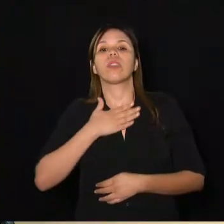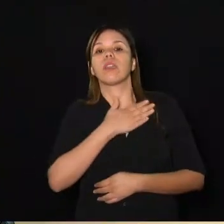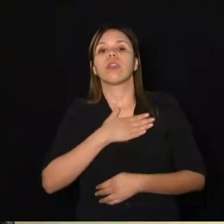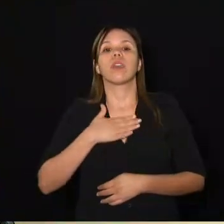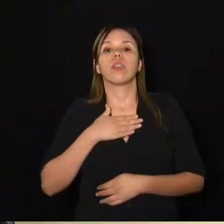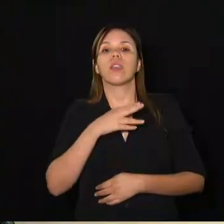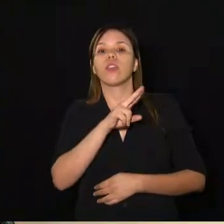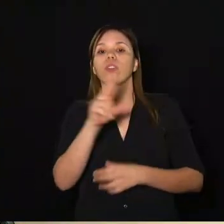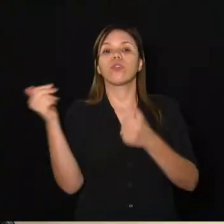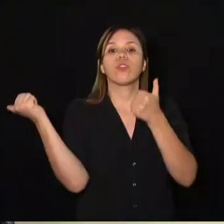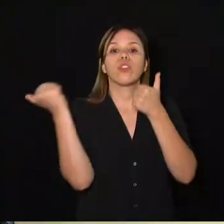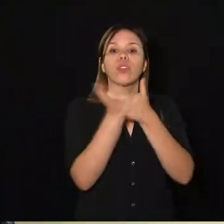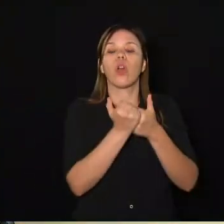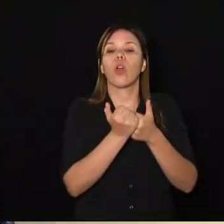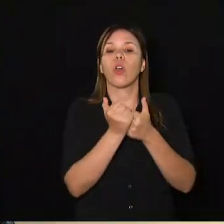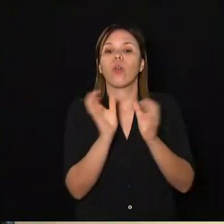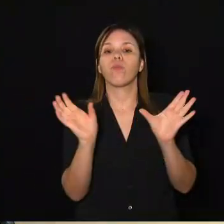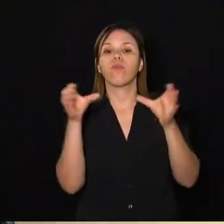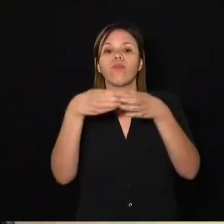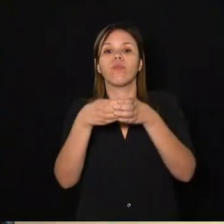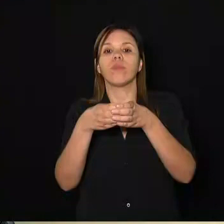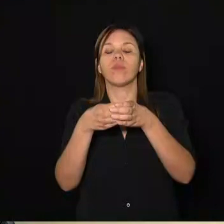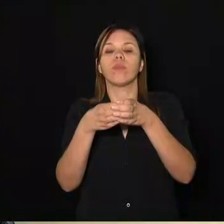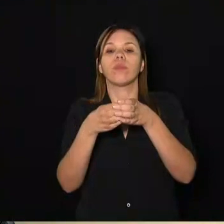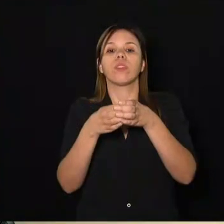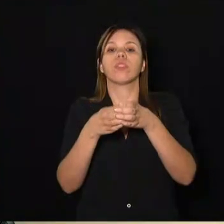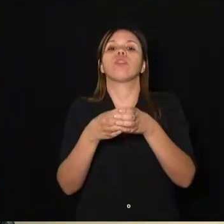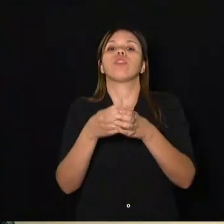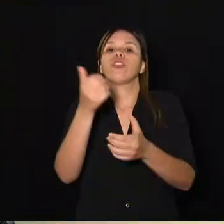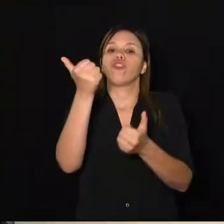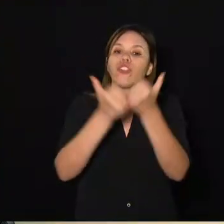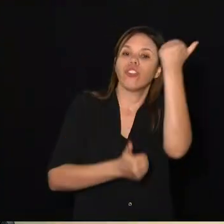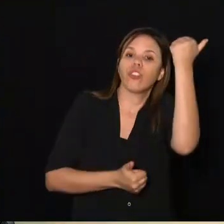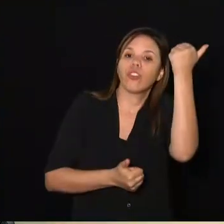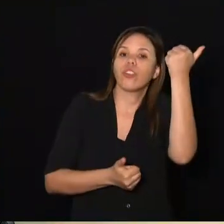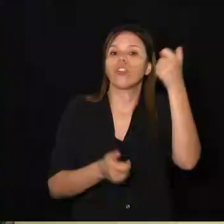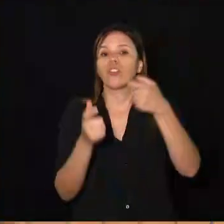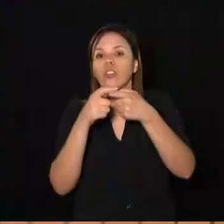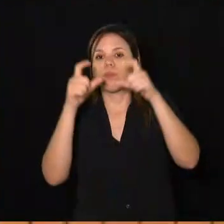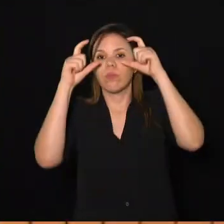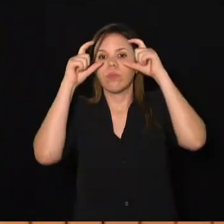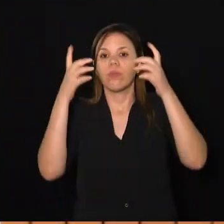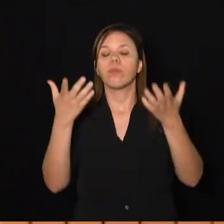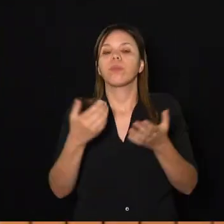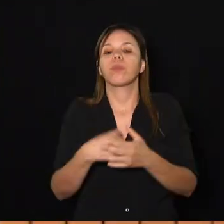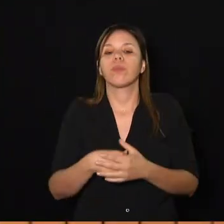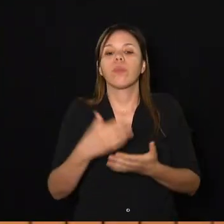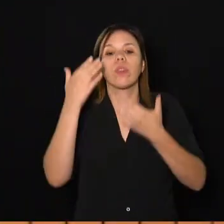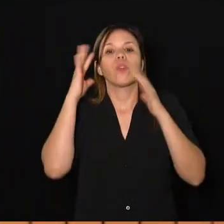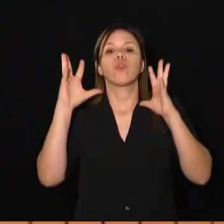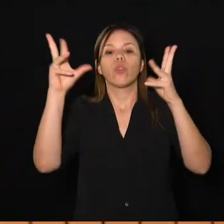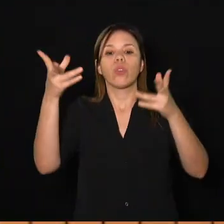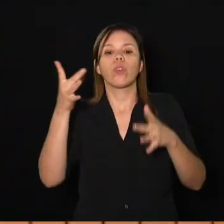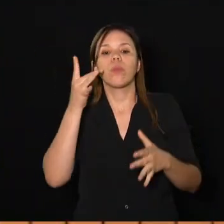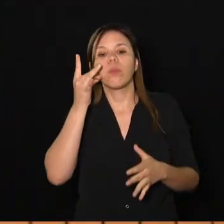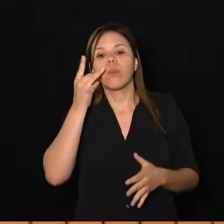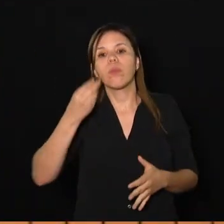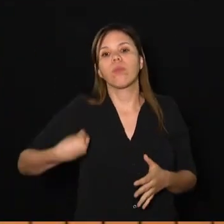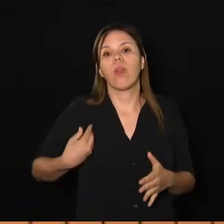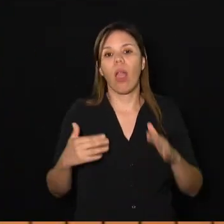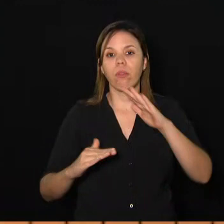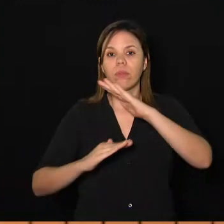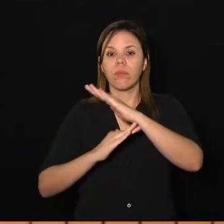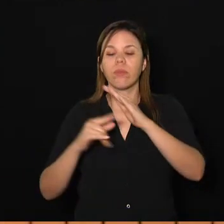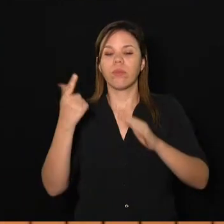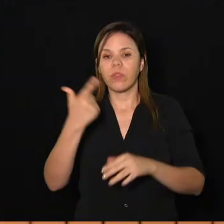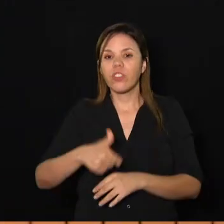da diretoria do conselho regional de óptica e optometria agradecer a todos pela presença e agradecemos a casa por mais uma